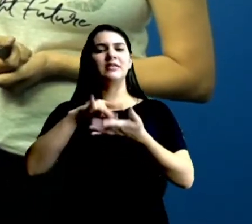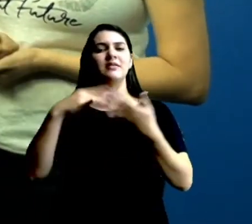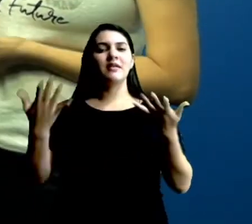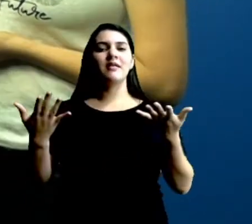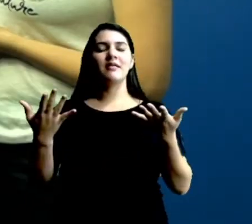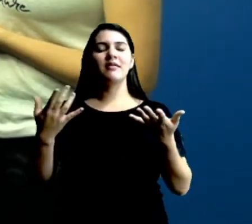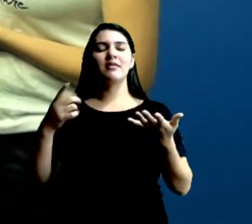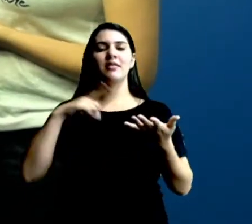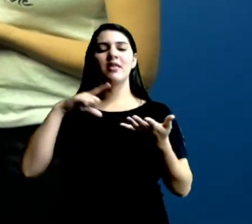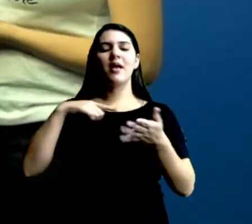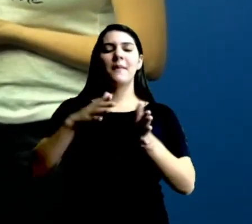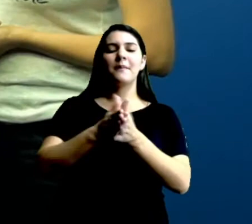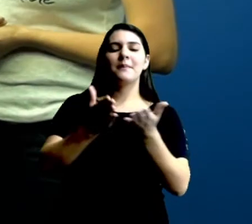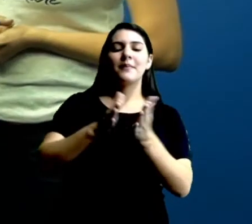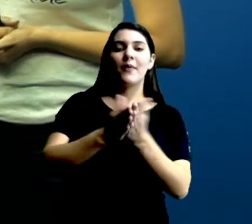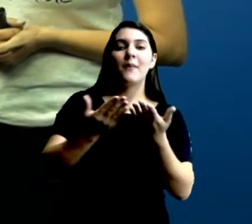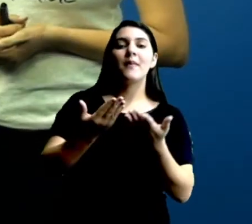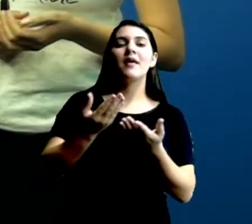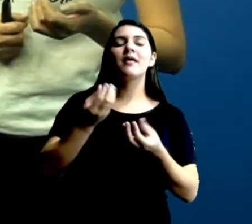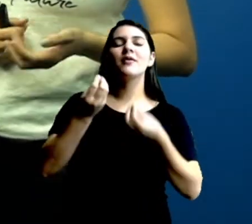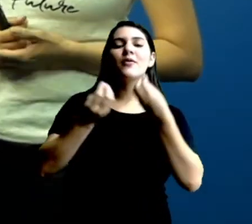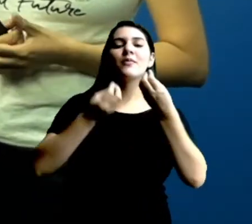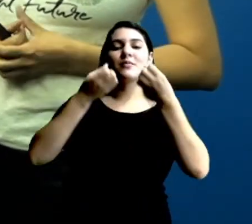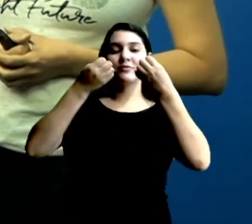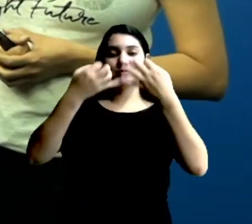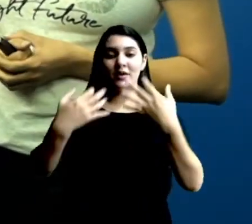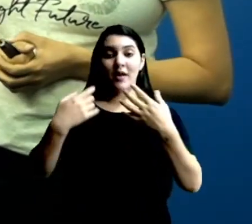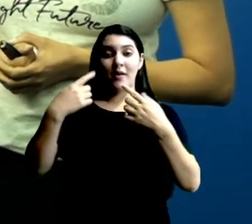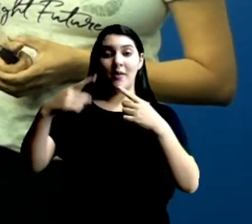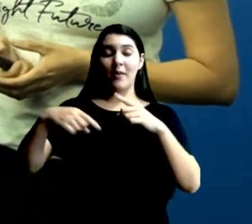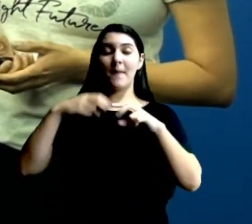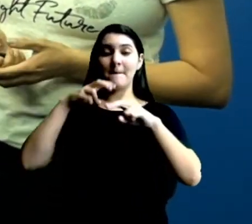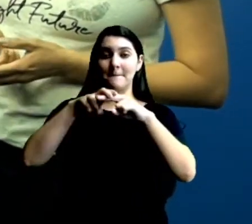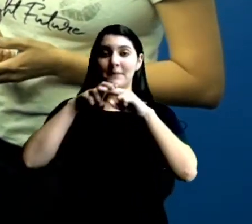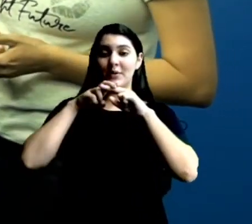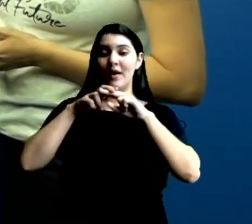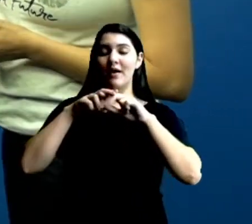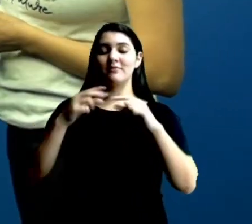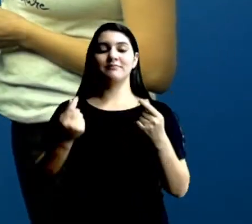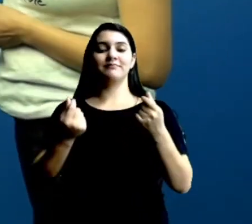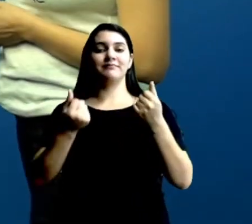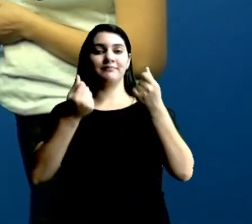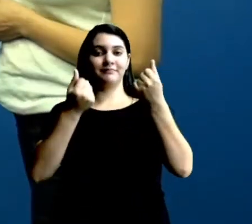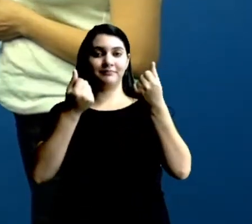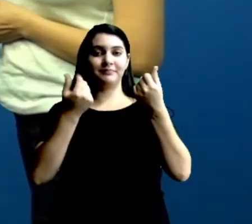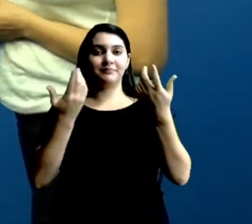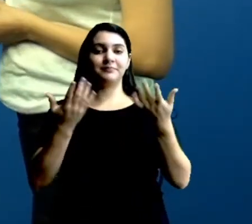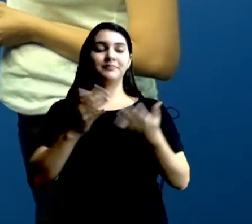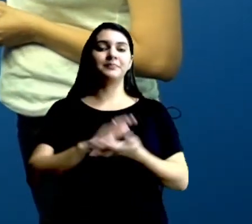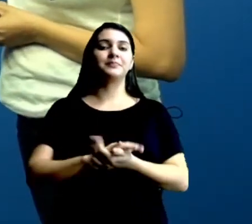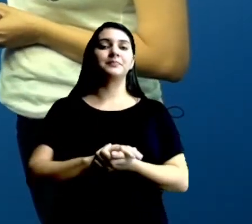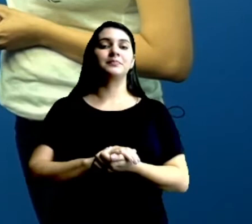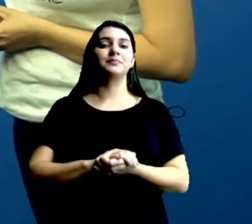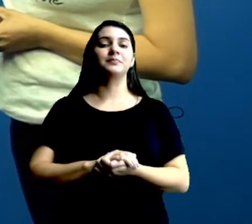existe essa pobreza, como foi falado aqui, por causa de problemas econômicos, tá bom?